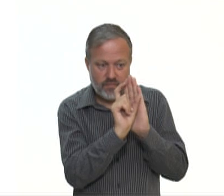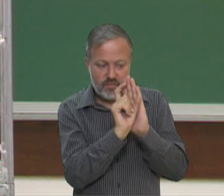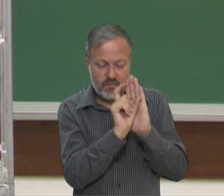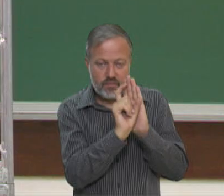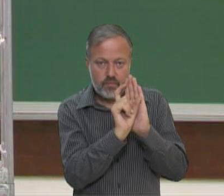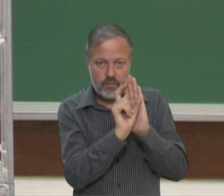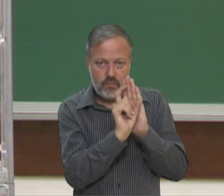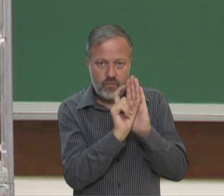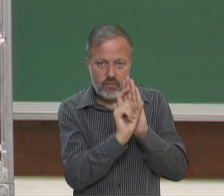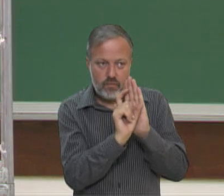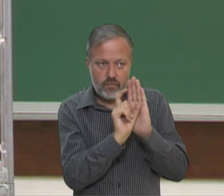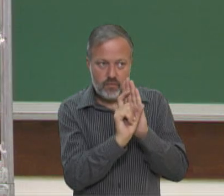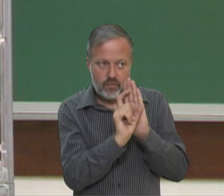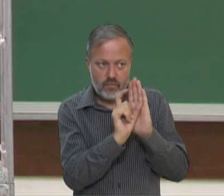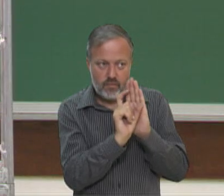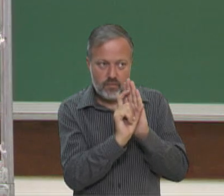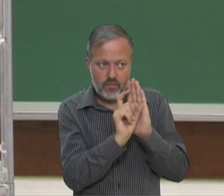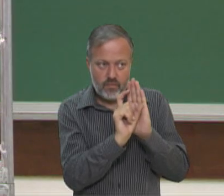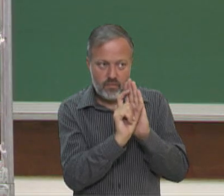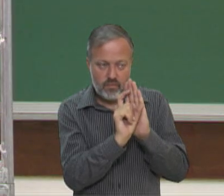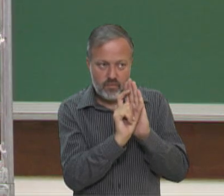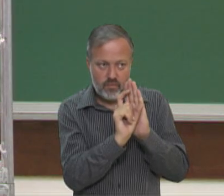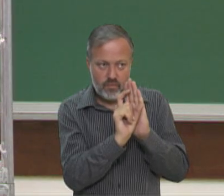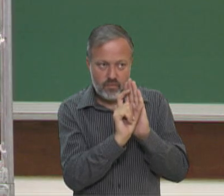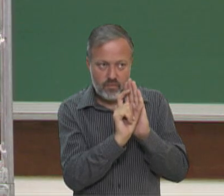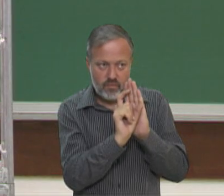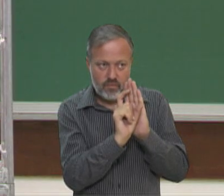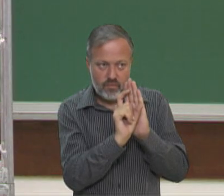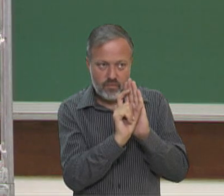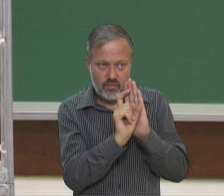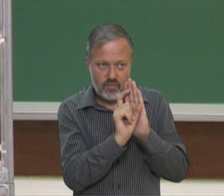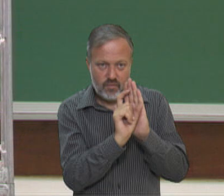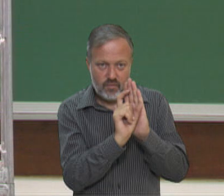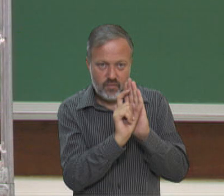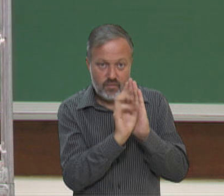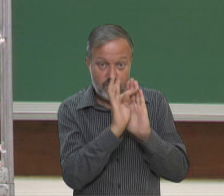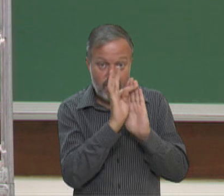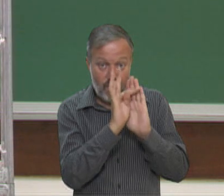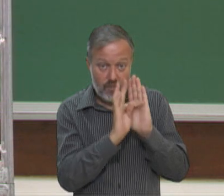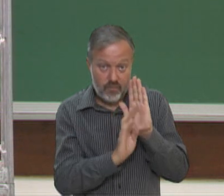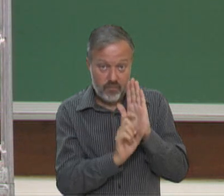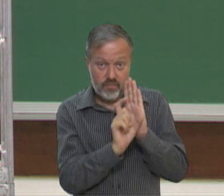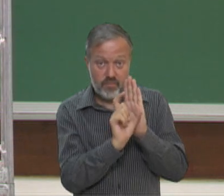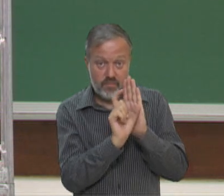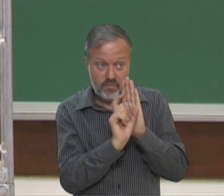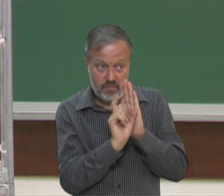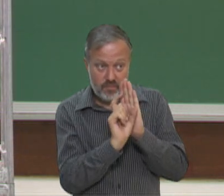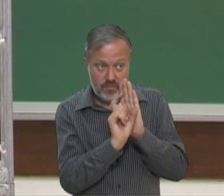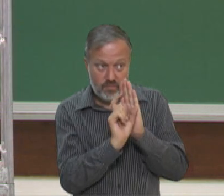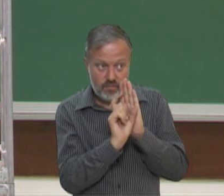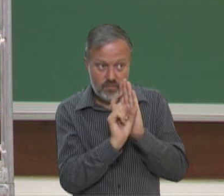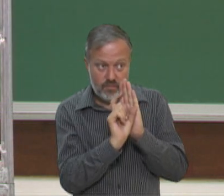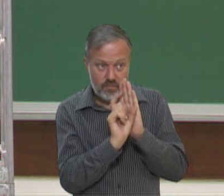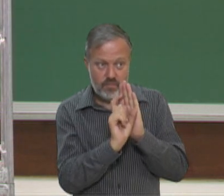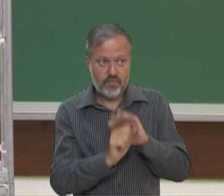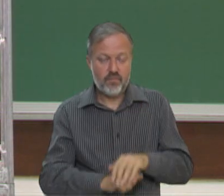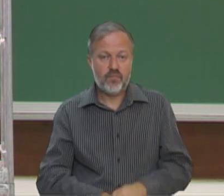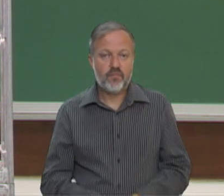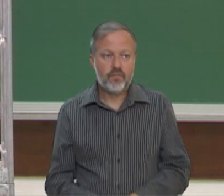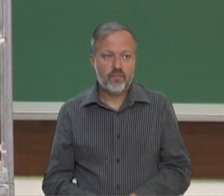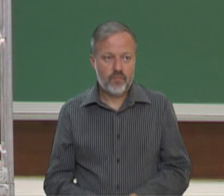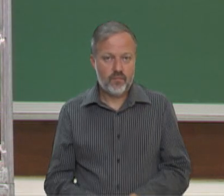manchete, dos antitítulos e pré-títulos. A gente está falando do texto. E aí começa com entradilla.